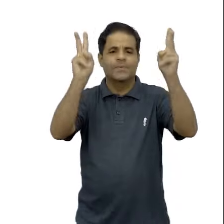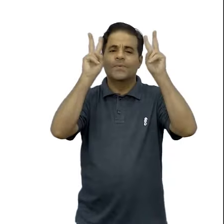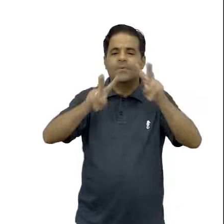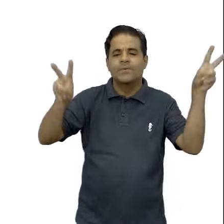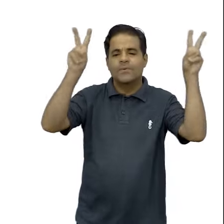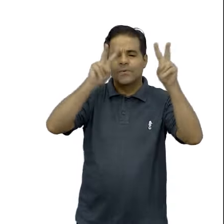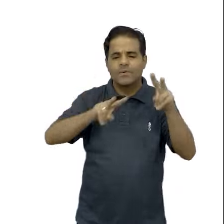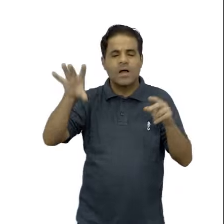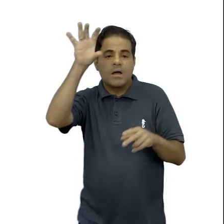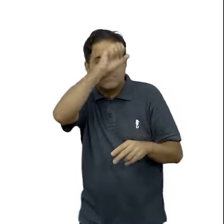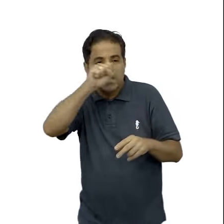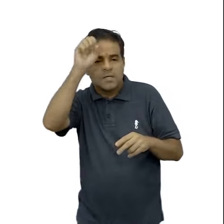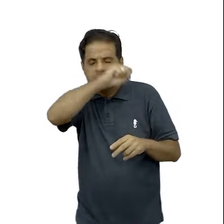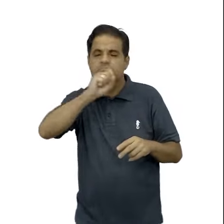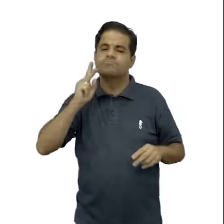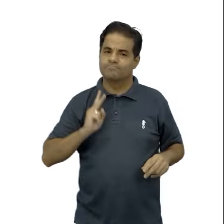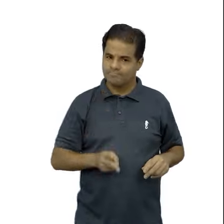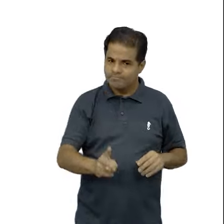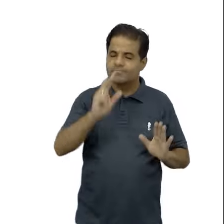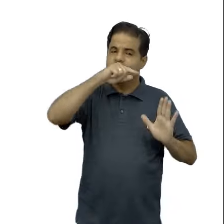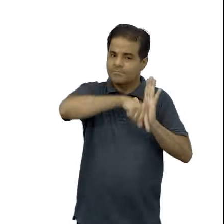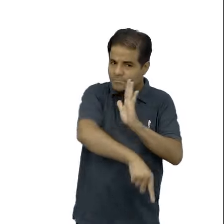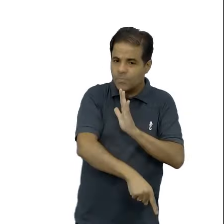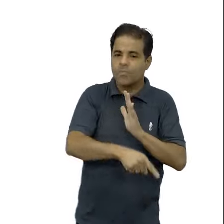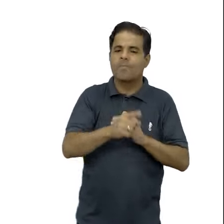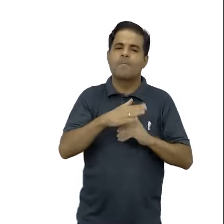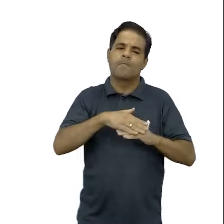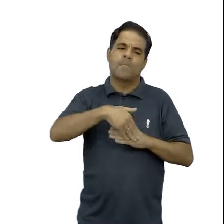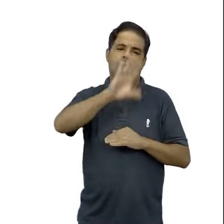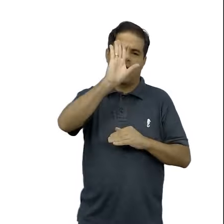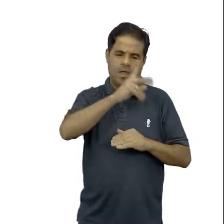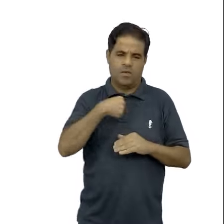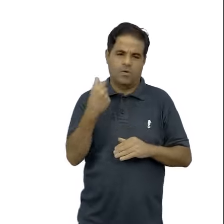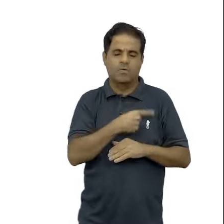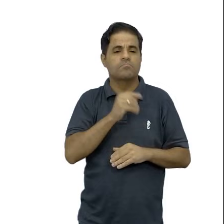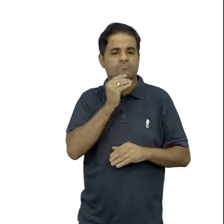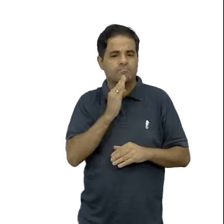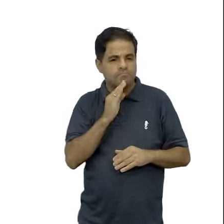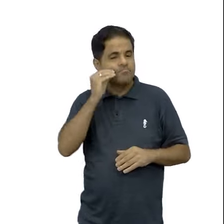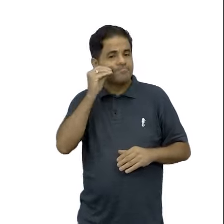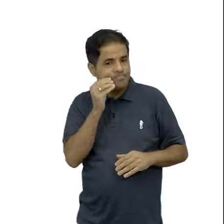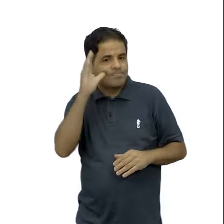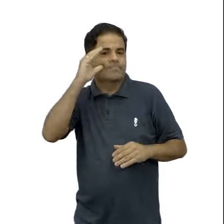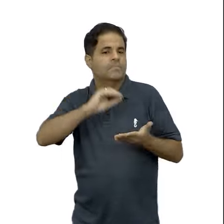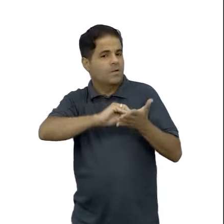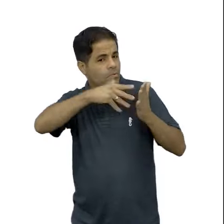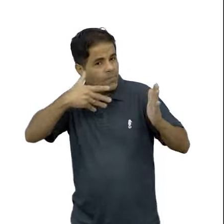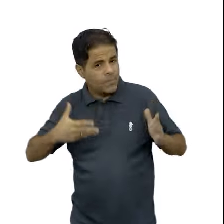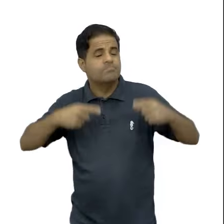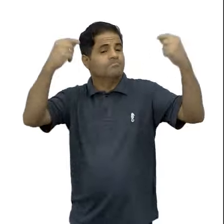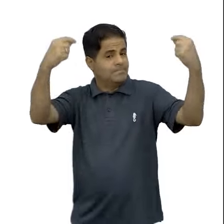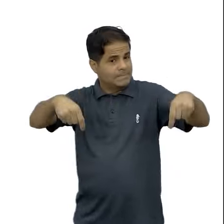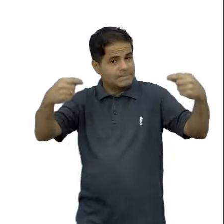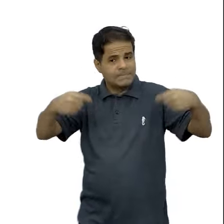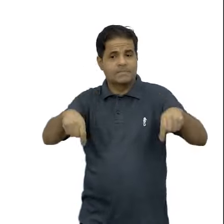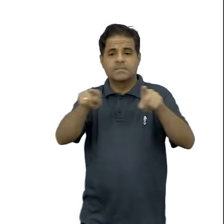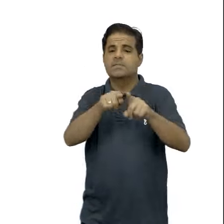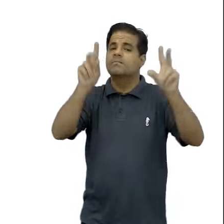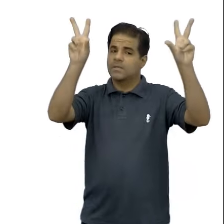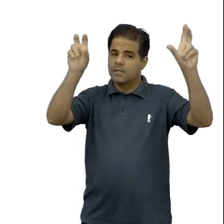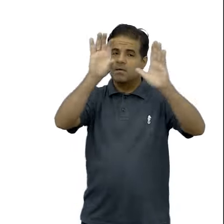material Aprender Sempre, para aprofundar mais os nossos conhecimentos sobre o currículo e sobre